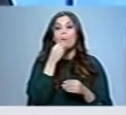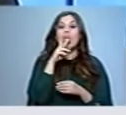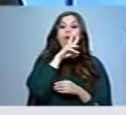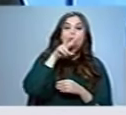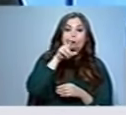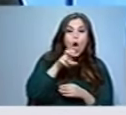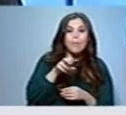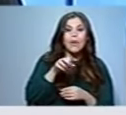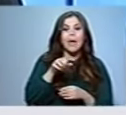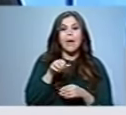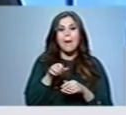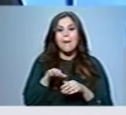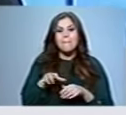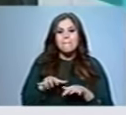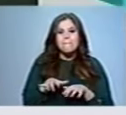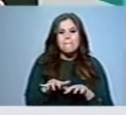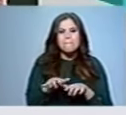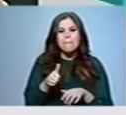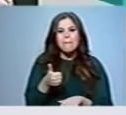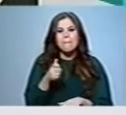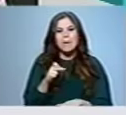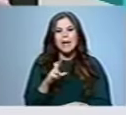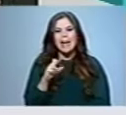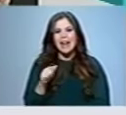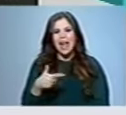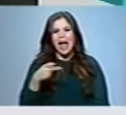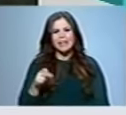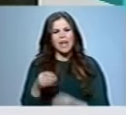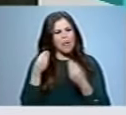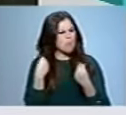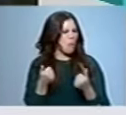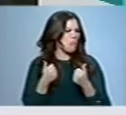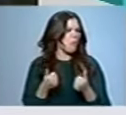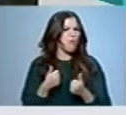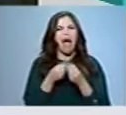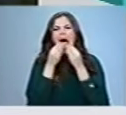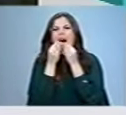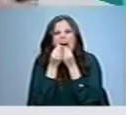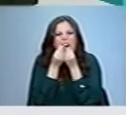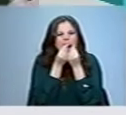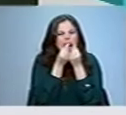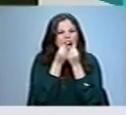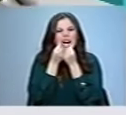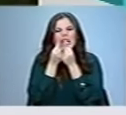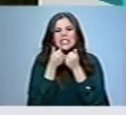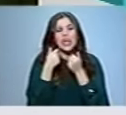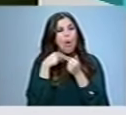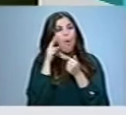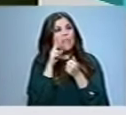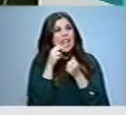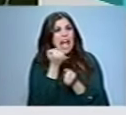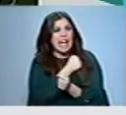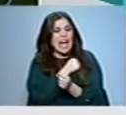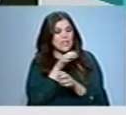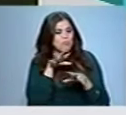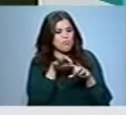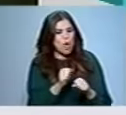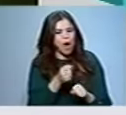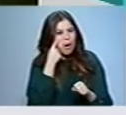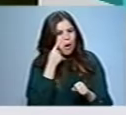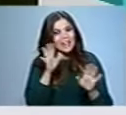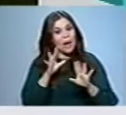barata. Barata é uma cena fixe, até estou a pensar... Crocante! Estou a pensar quando vir uma em casa, na frigideira e... Experimentar? Não, estou a